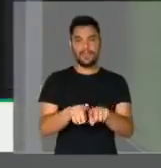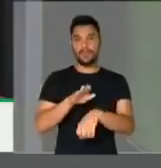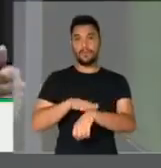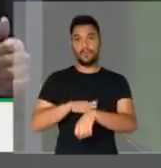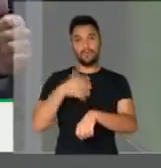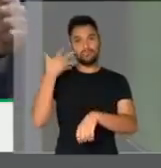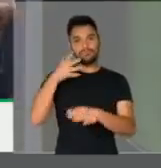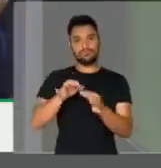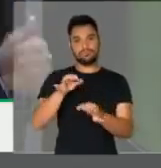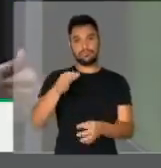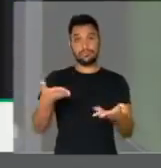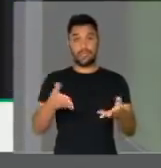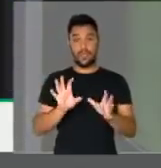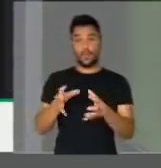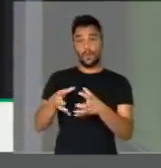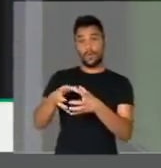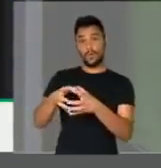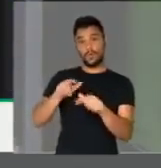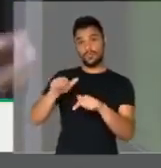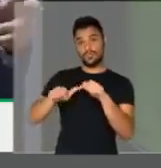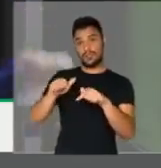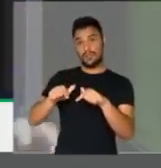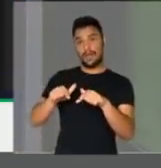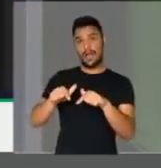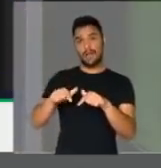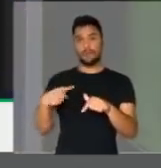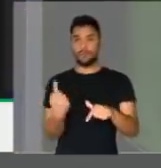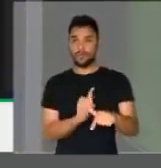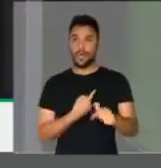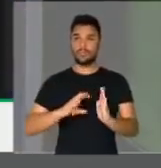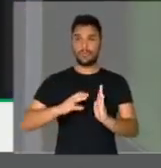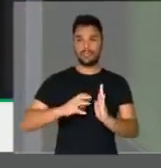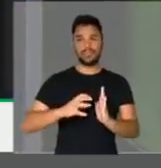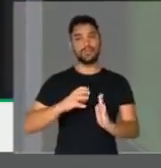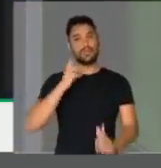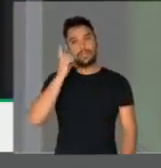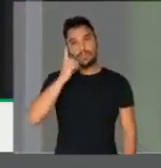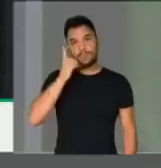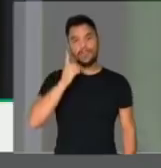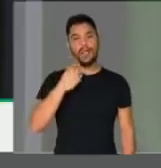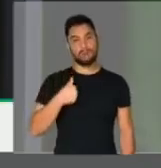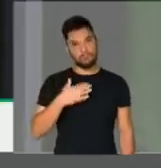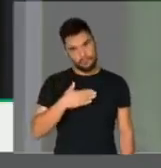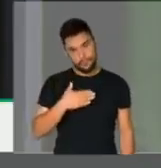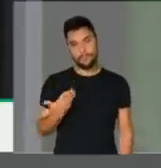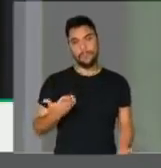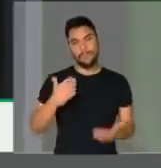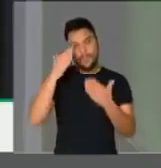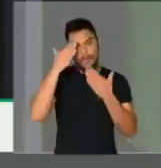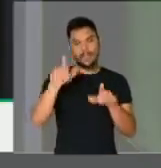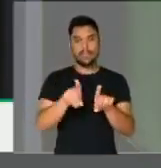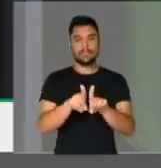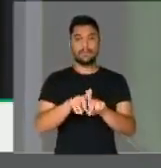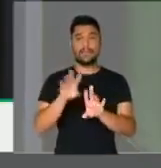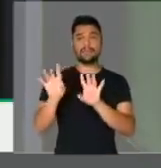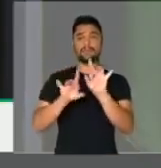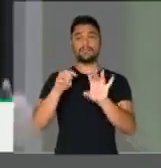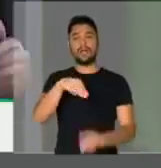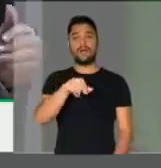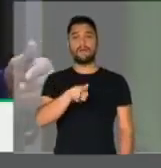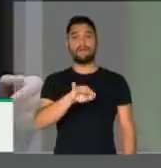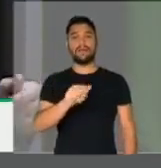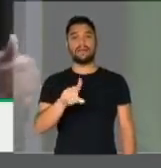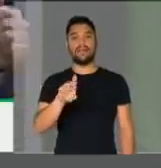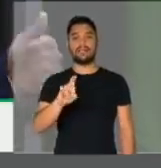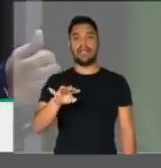grande expediente, a equipe de trabalho do nosso mandato como deputado federal. Faço um agradecimento hoje especial a Maria